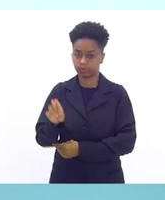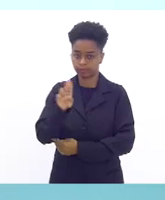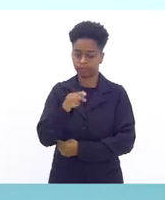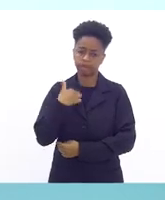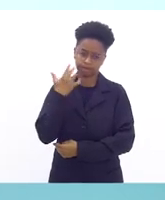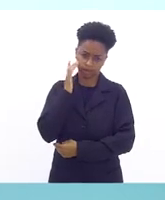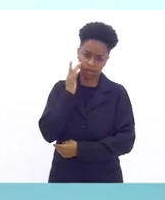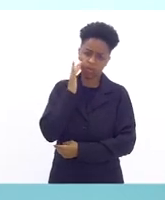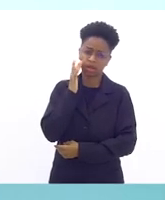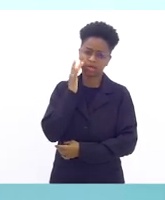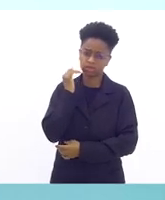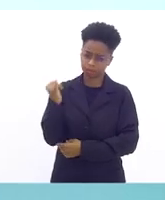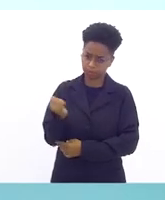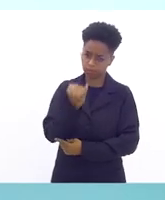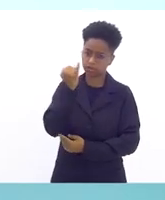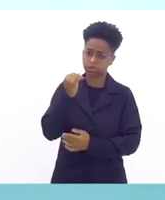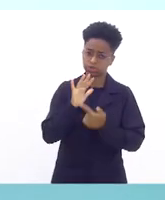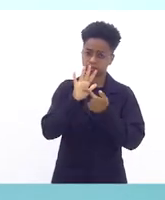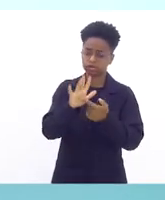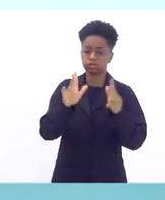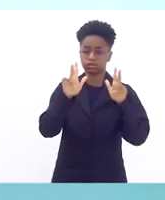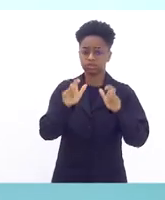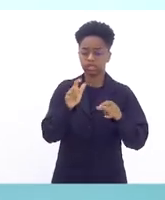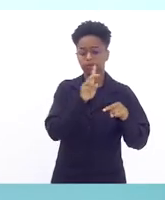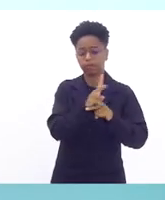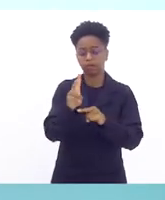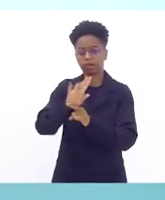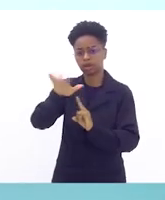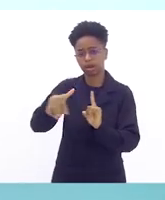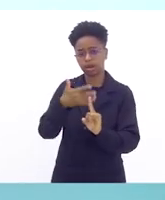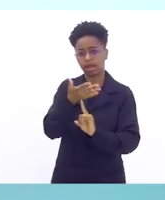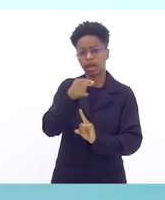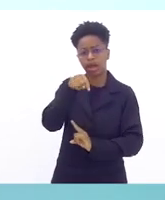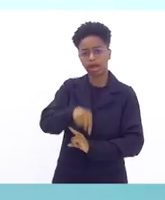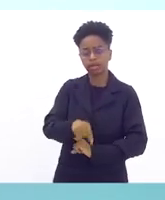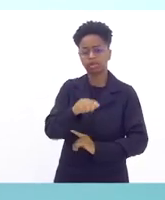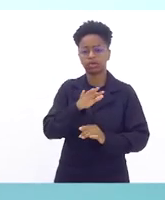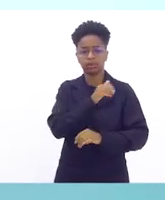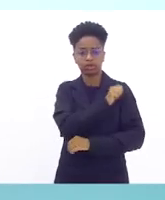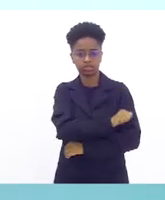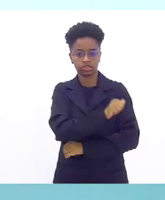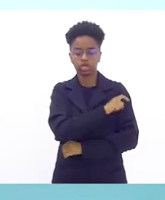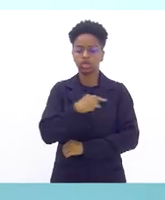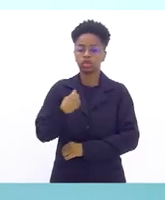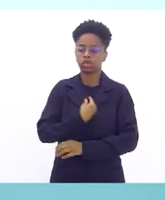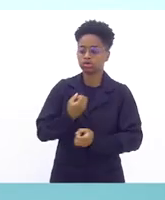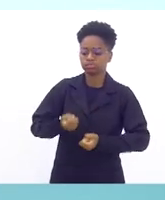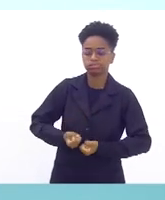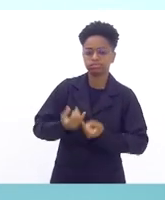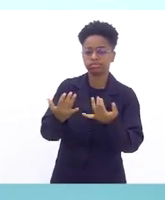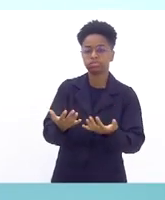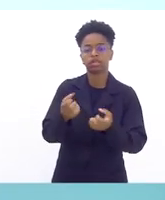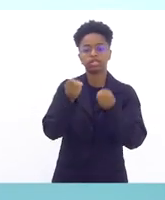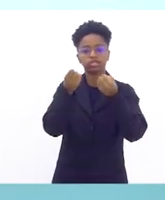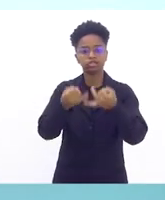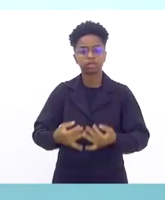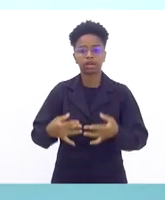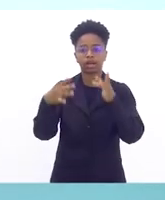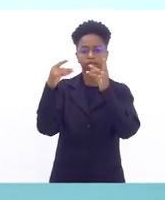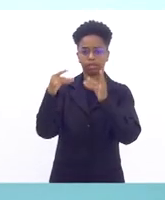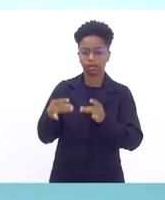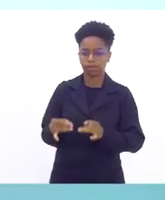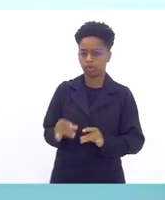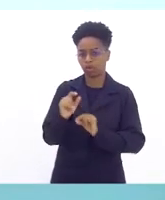é bastante salutar para conservação Ambiental do Estado do Rio de Janeiro a gente fazia essa prestação de contas aqui no Parlamento Fluminense